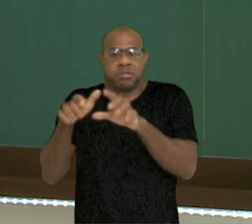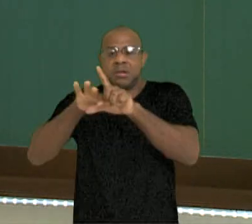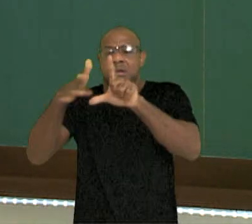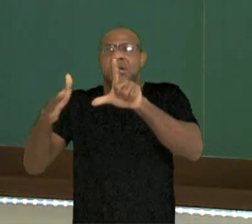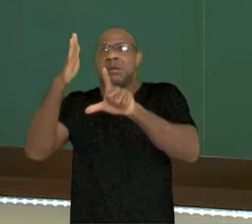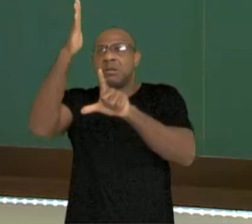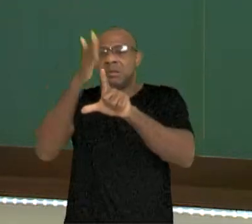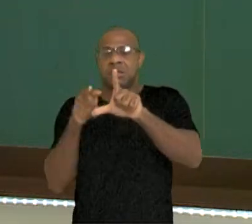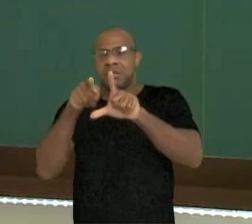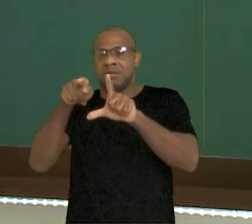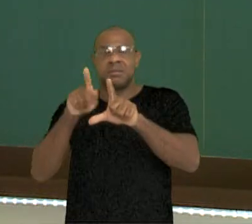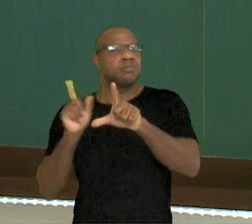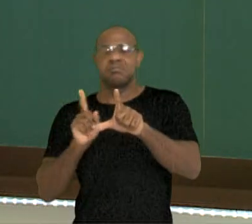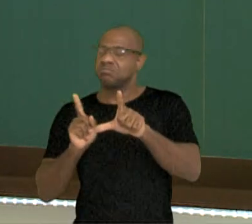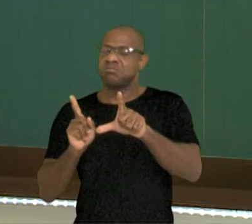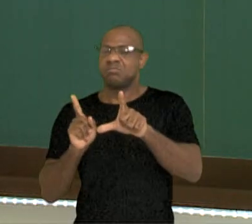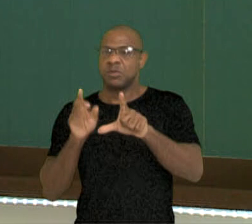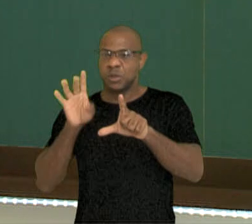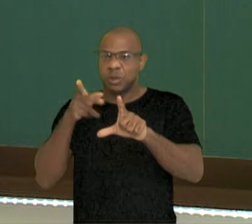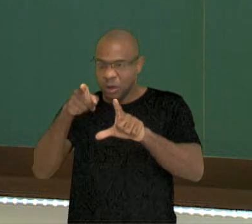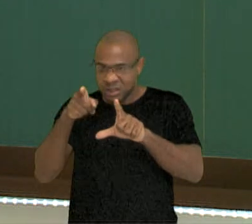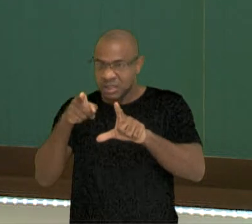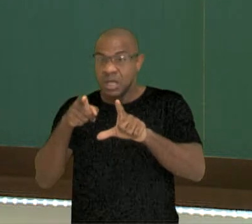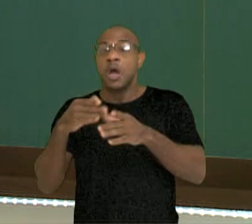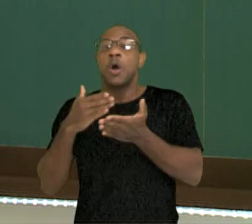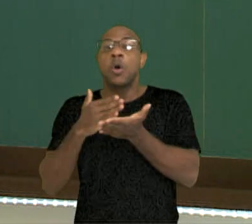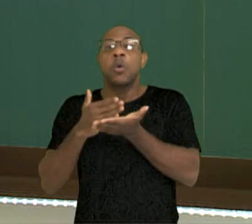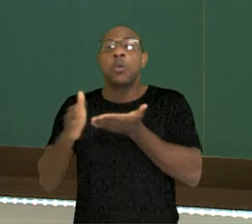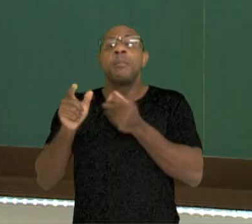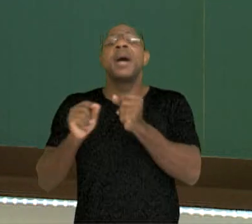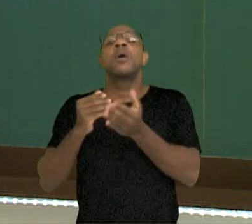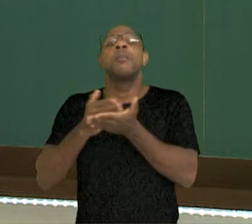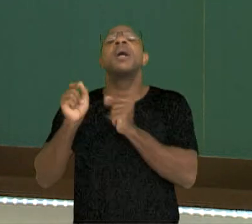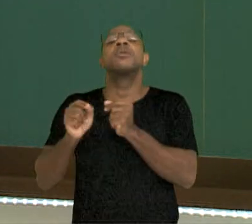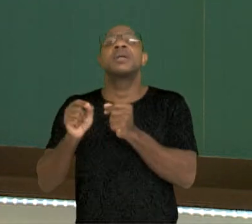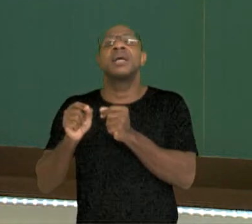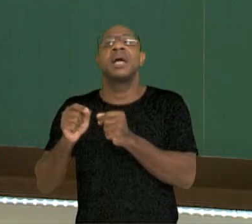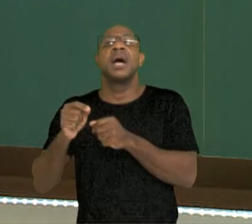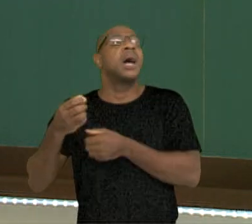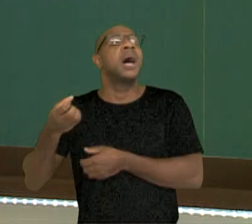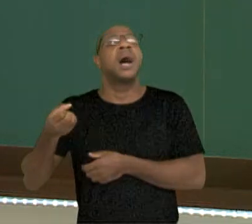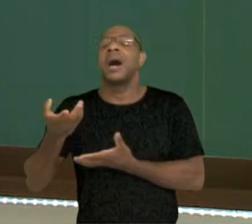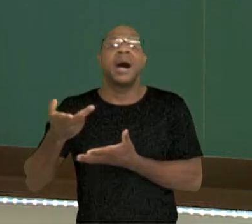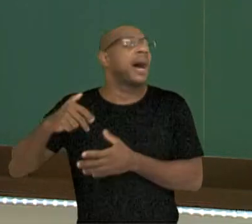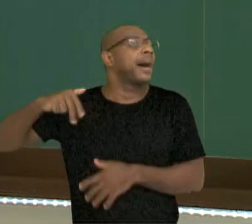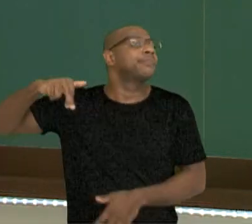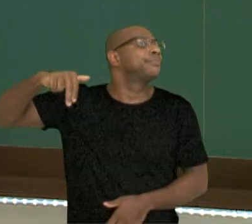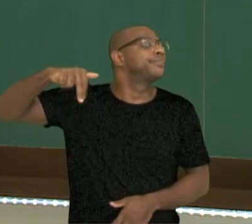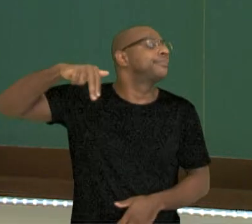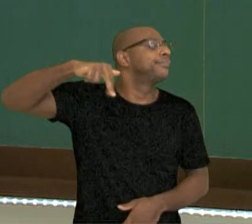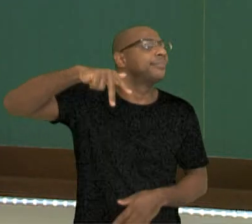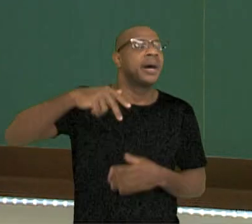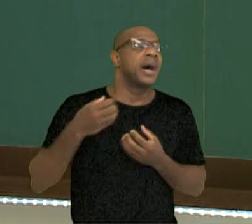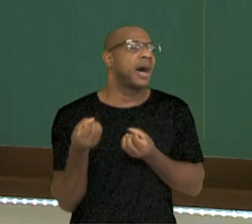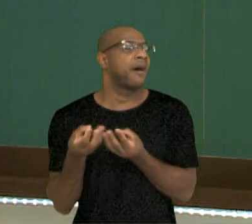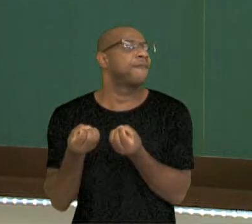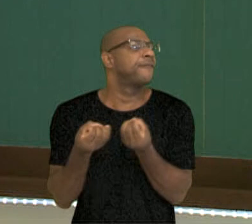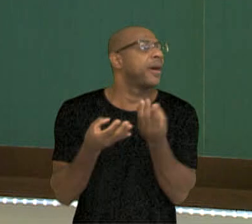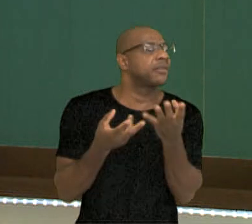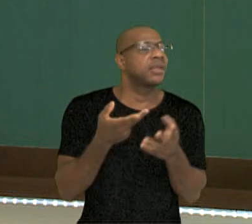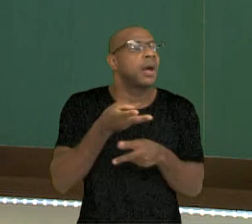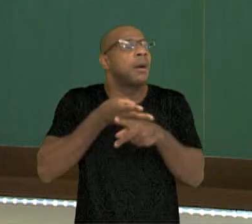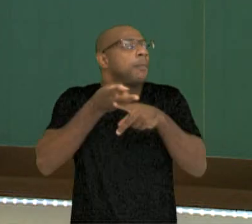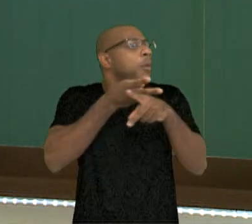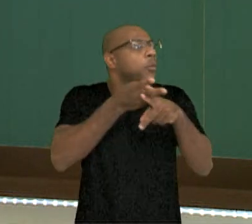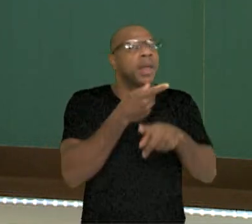viu. Eles começam a ultrapassar a linha de Tordesilhas, o combinado, o tratado que tinham com a Espanha, em